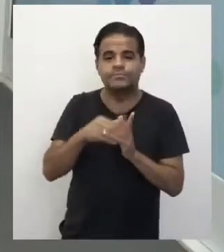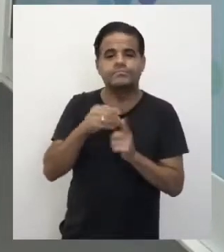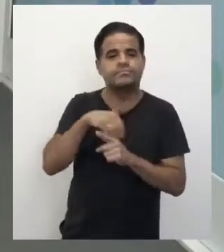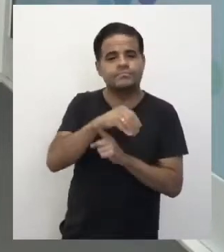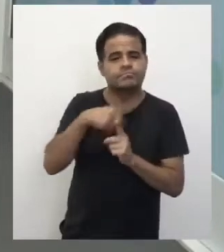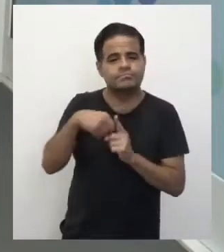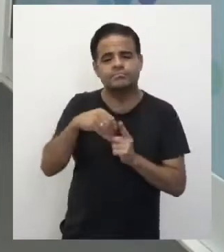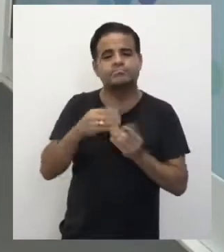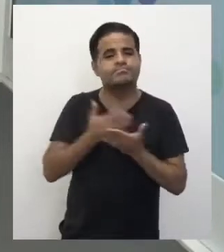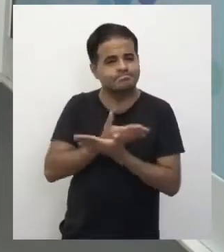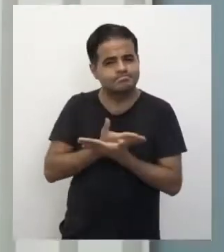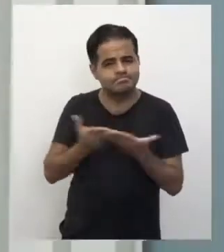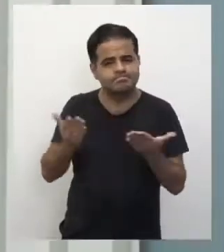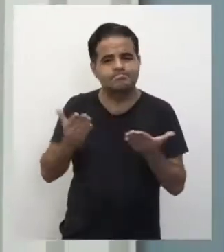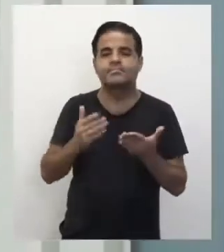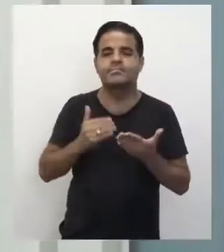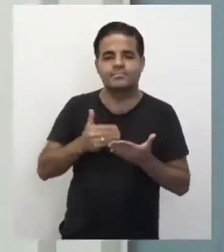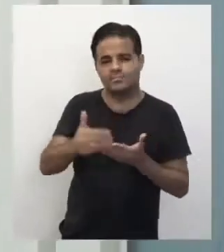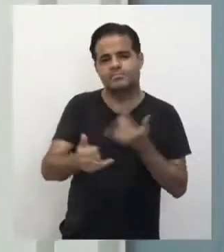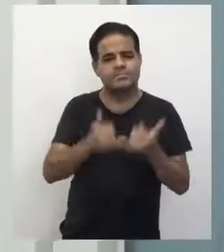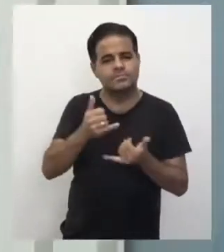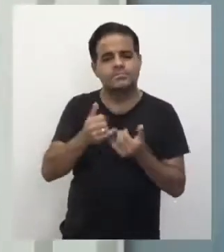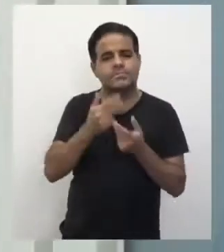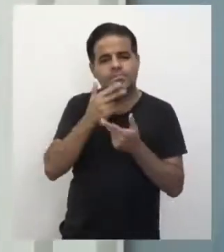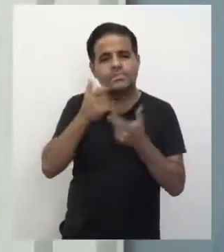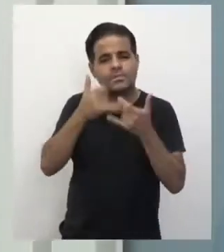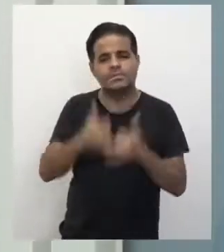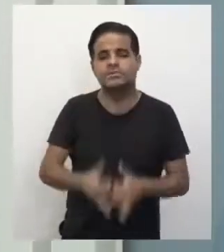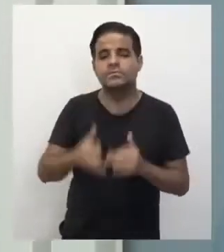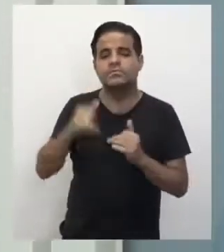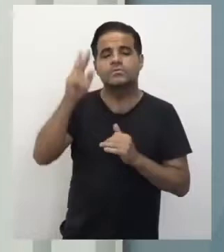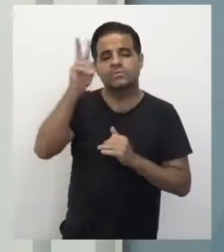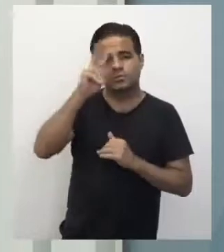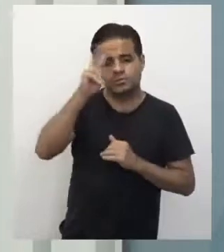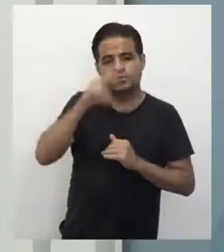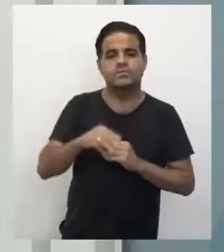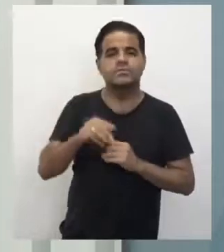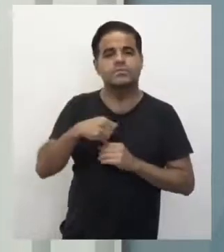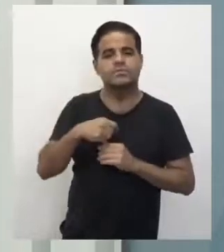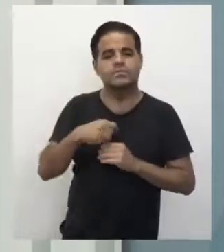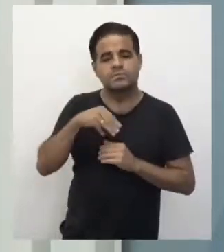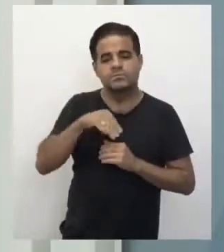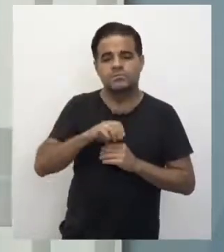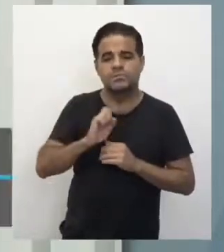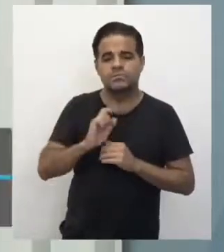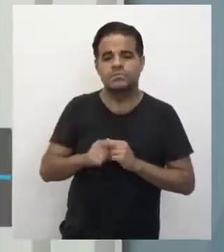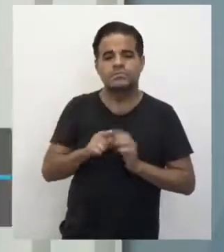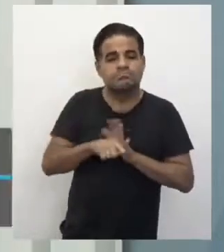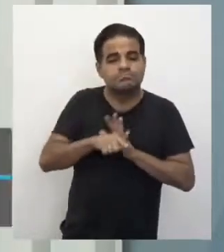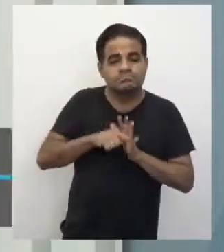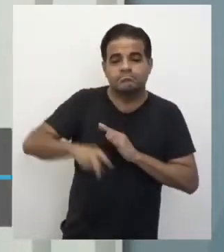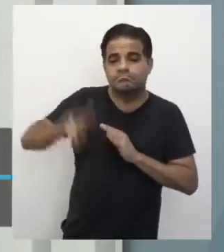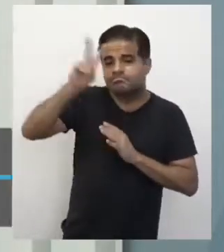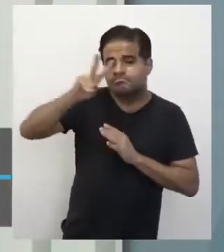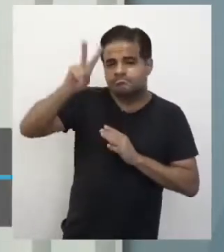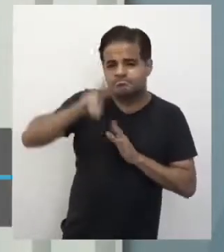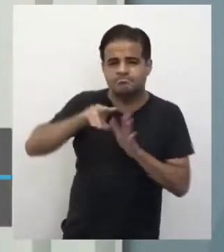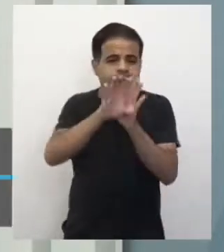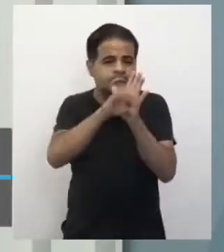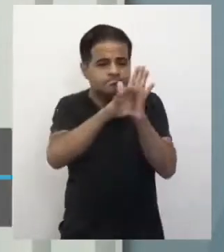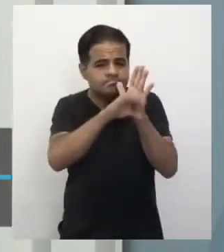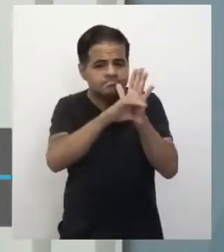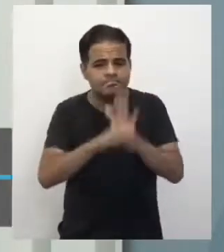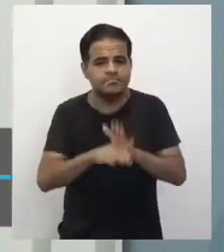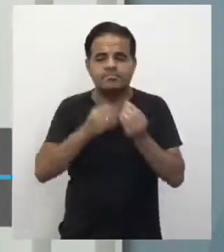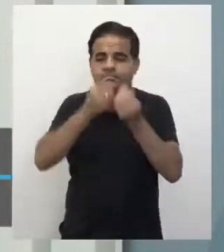Filosofia. Né? Bacana. Inclusive, a gente vai conversar um pouco aí sobre um historiador hoje também, né? O Michel Foucault trabalha essa análise histórica aí de alguns conceitos.